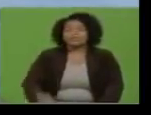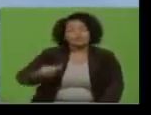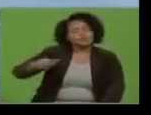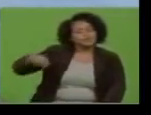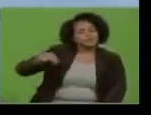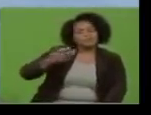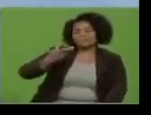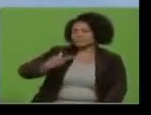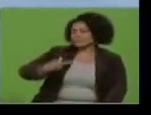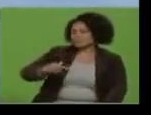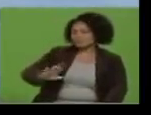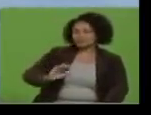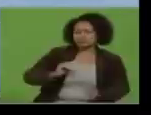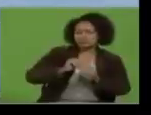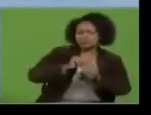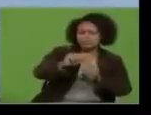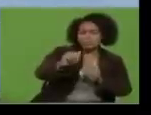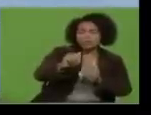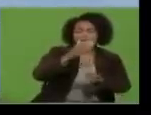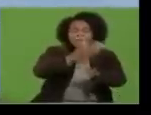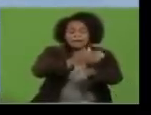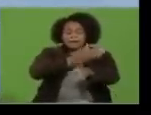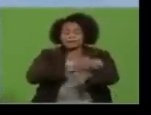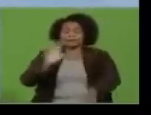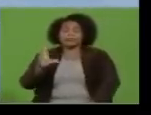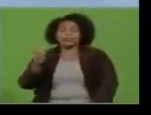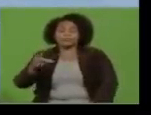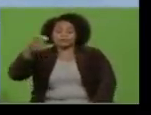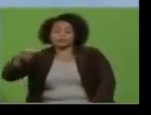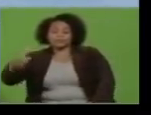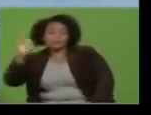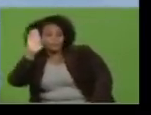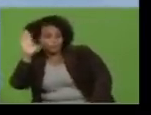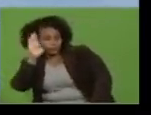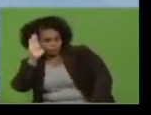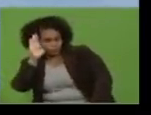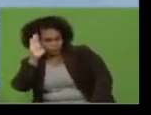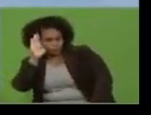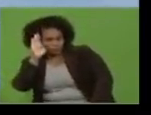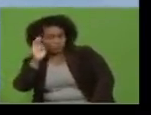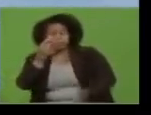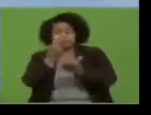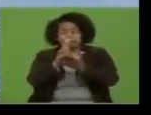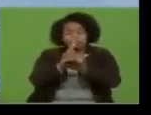os outros, sem auscultar as diferentes sensibilidades.